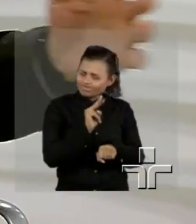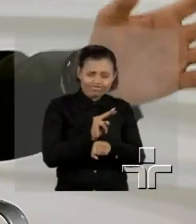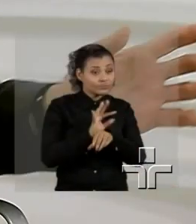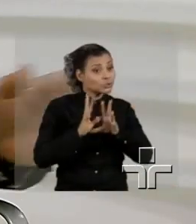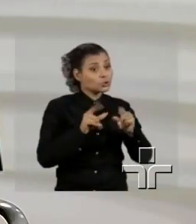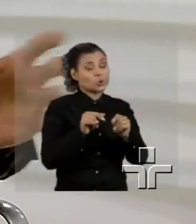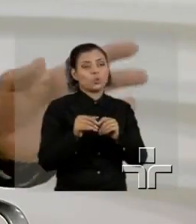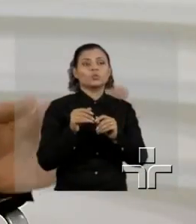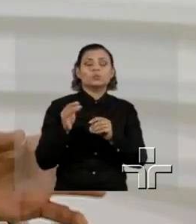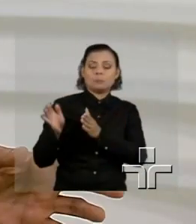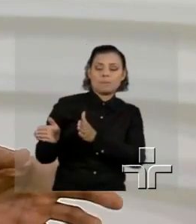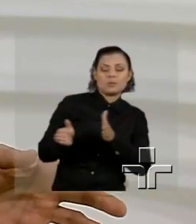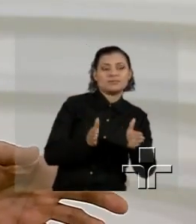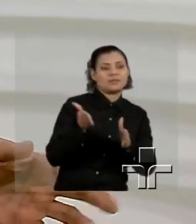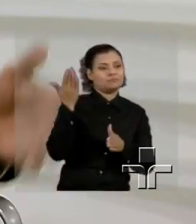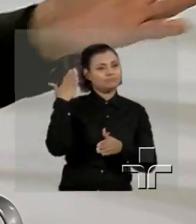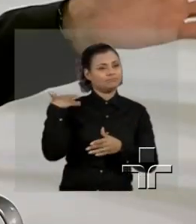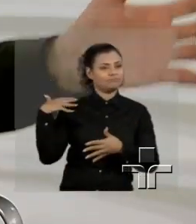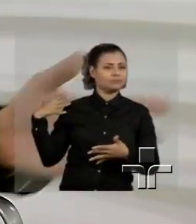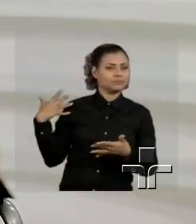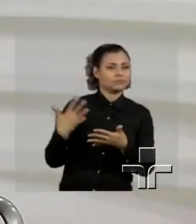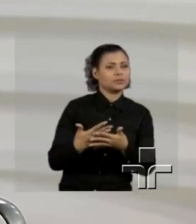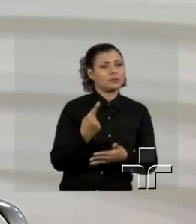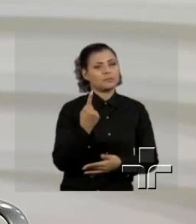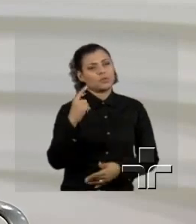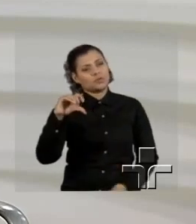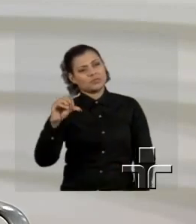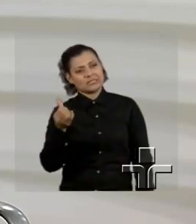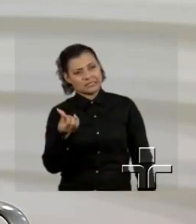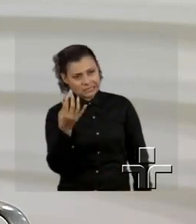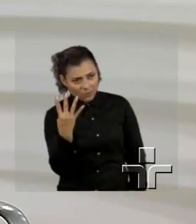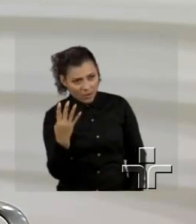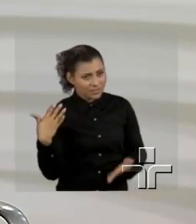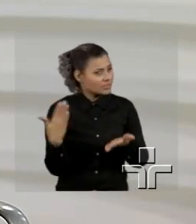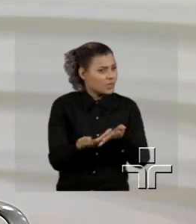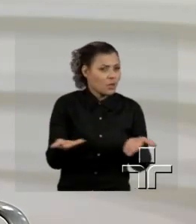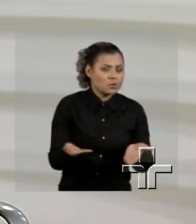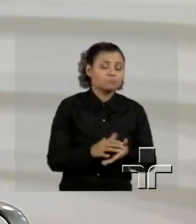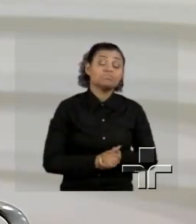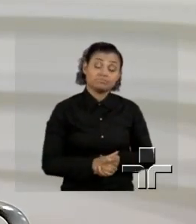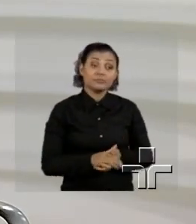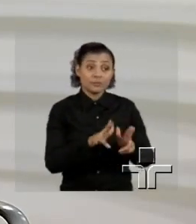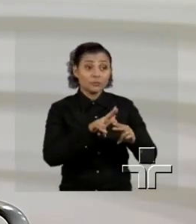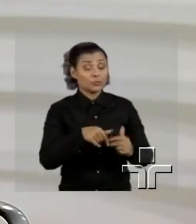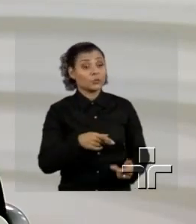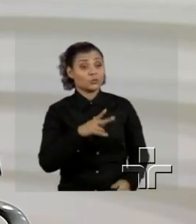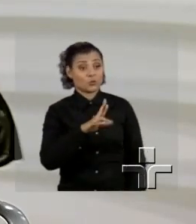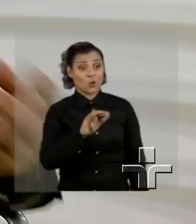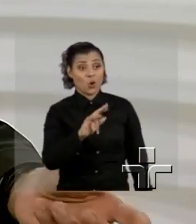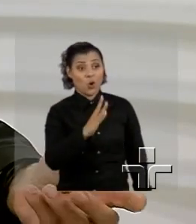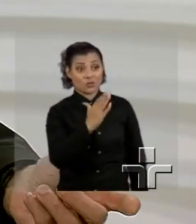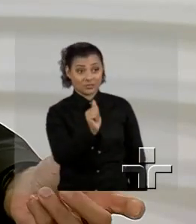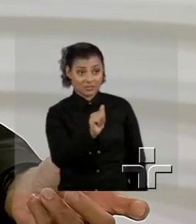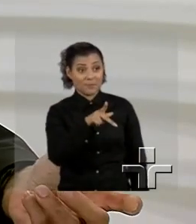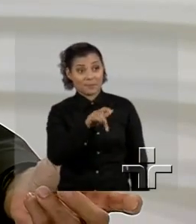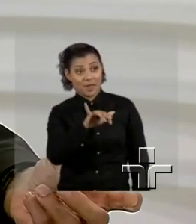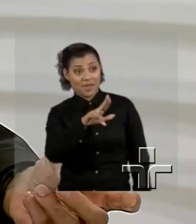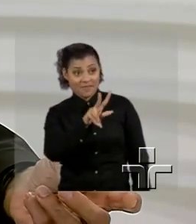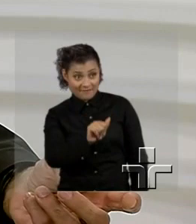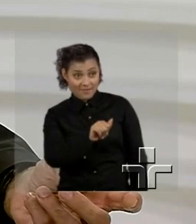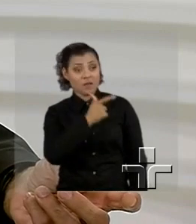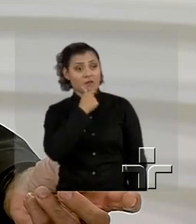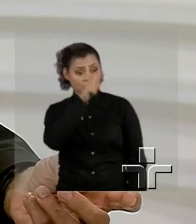É muito fácil de viver assim. Se você fizer qualquer coisa, não é fizer tudo que eu não quero, se fizer qualquer coisa que eu não gosto,